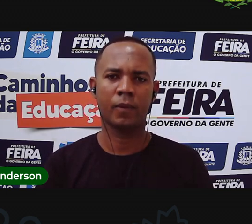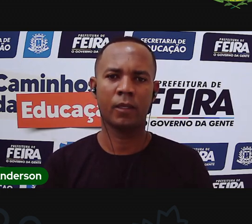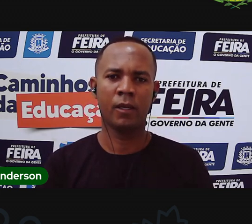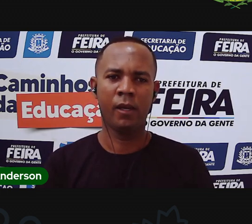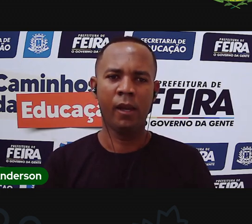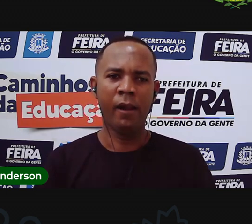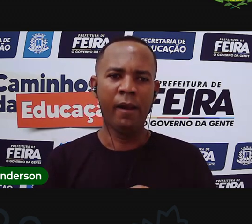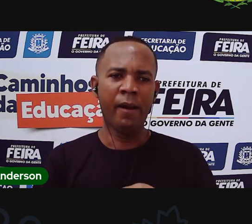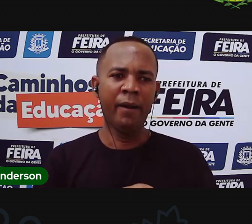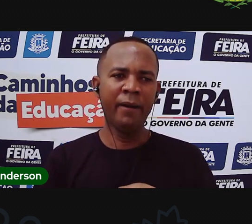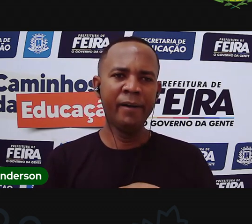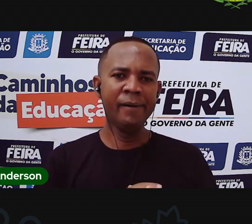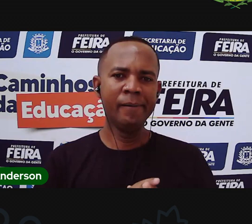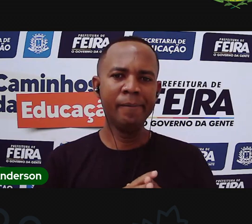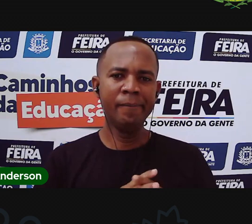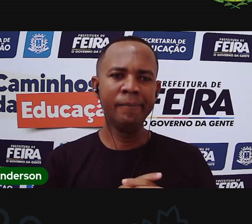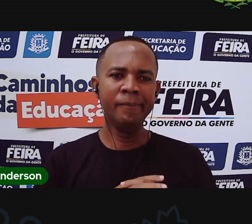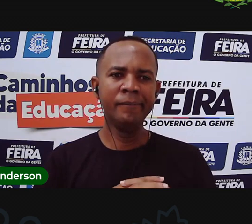No Padlet.